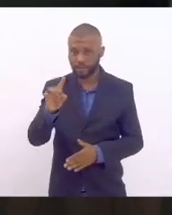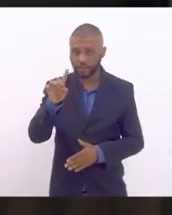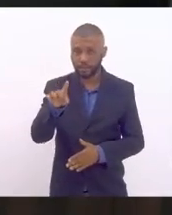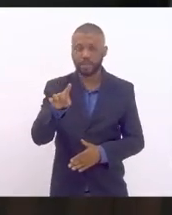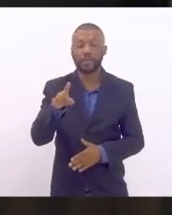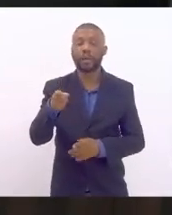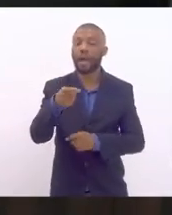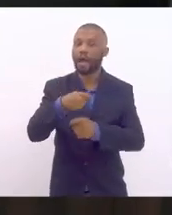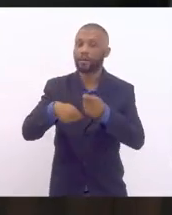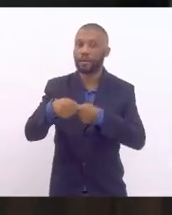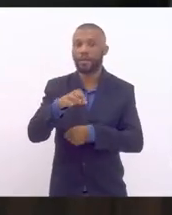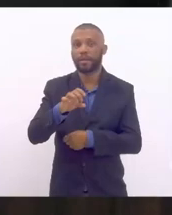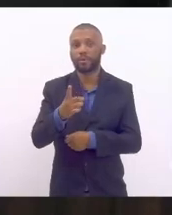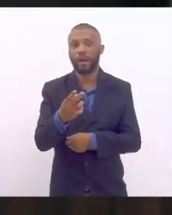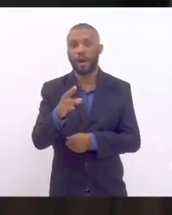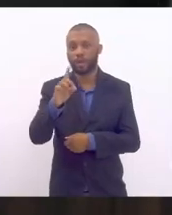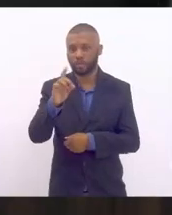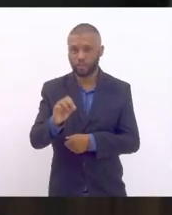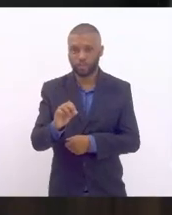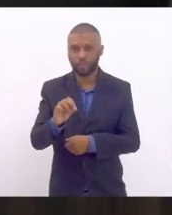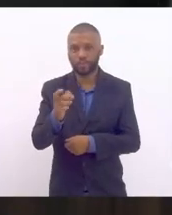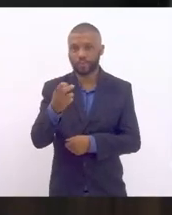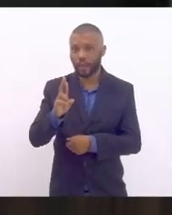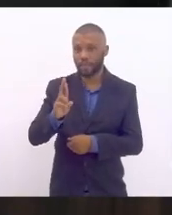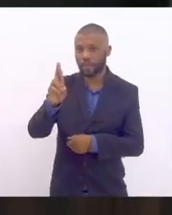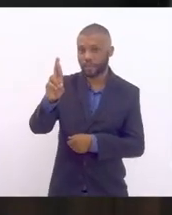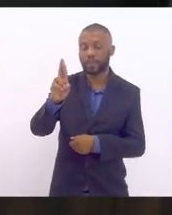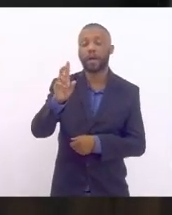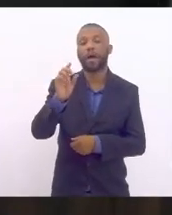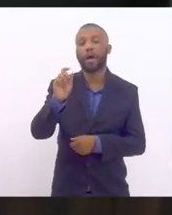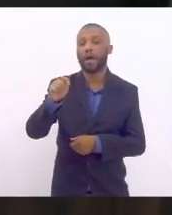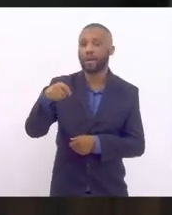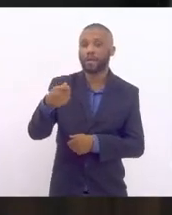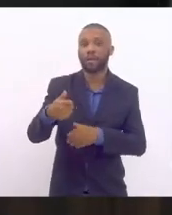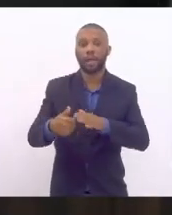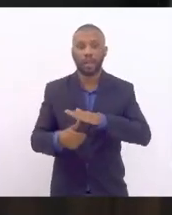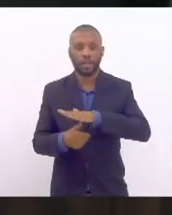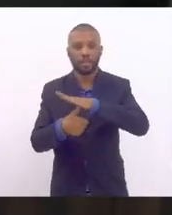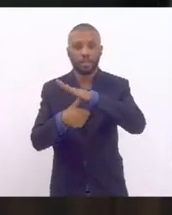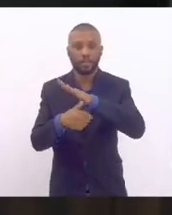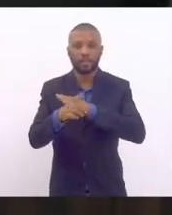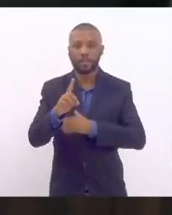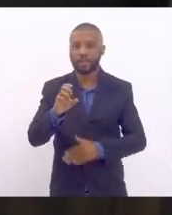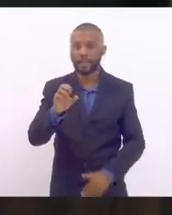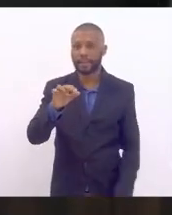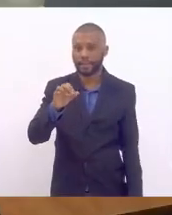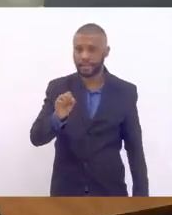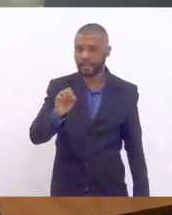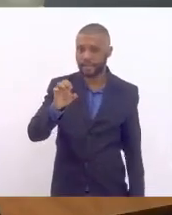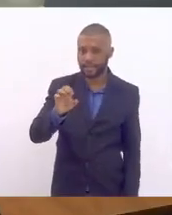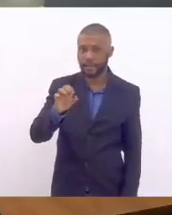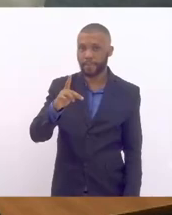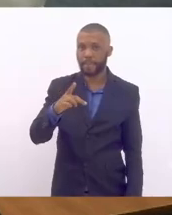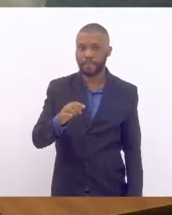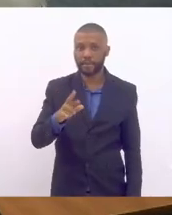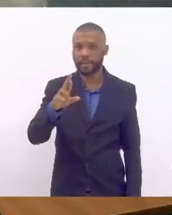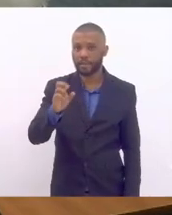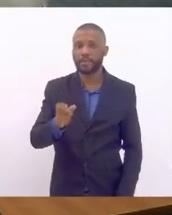do Rio de Janeiro Eduardo raupp de Vargas e representa a magnífica reitora Denise Pires e